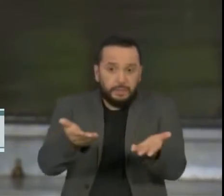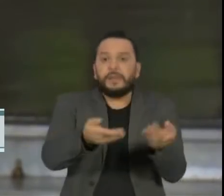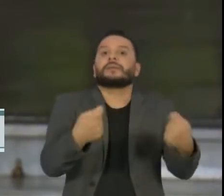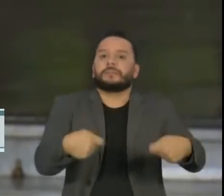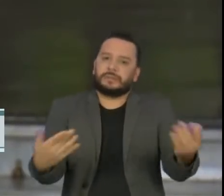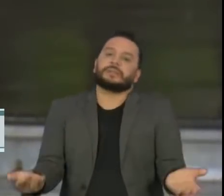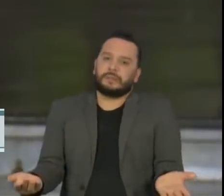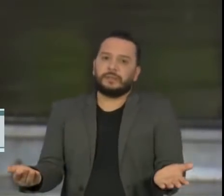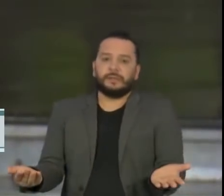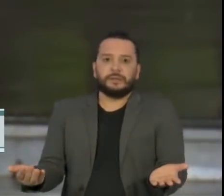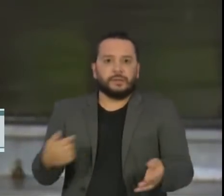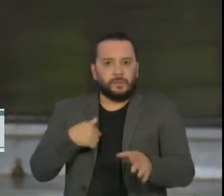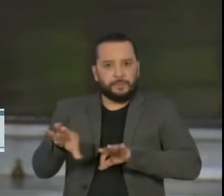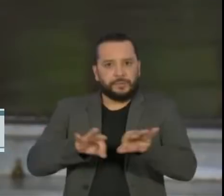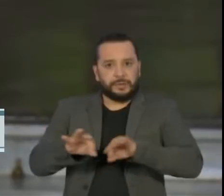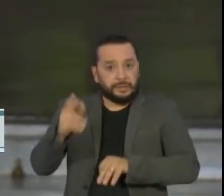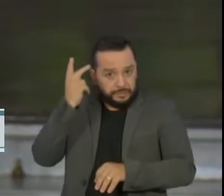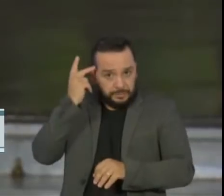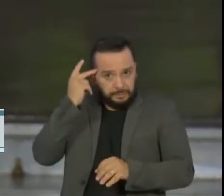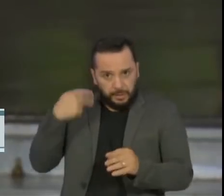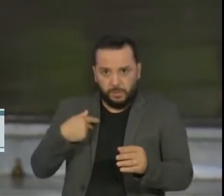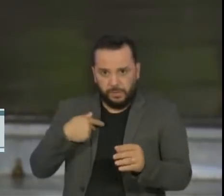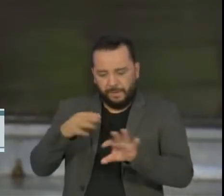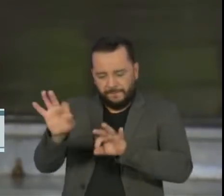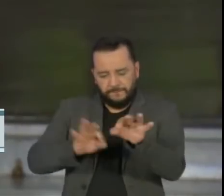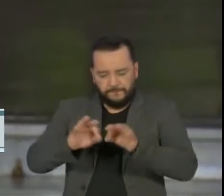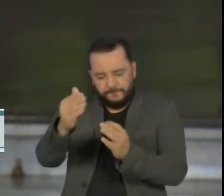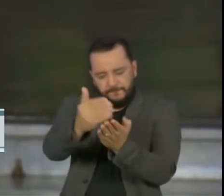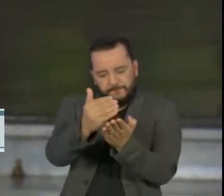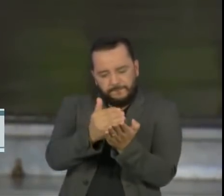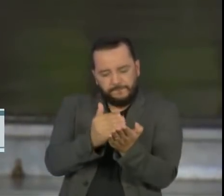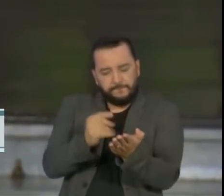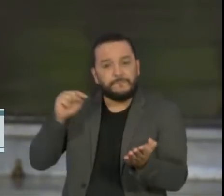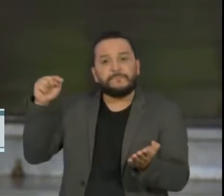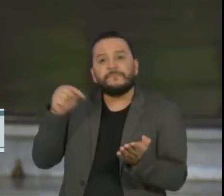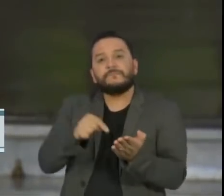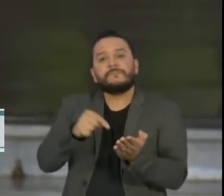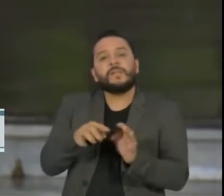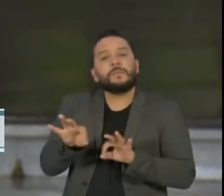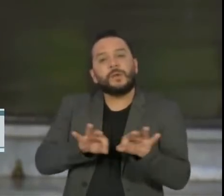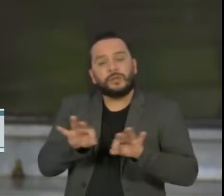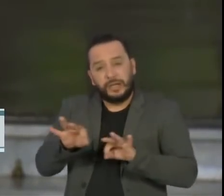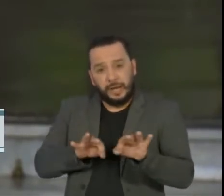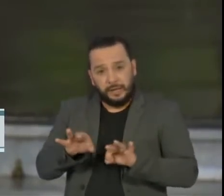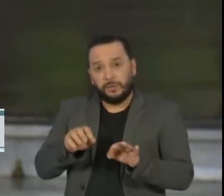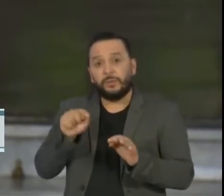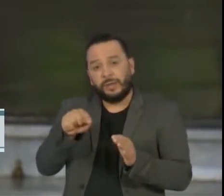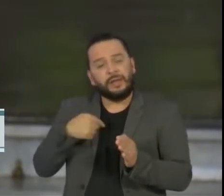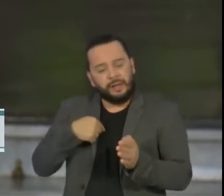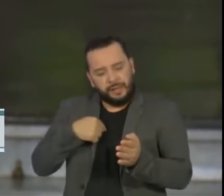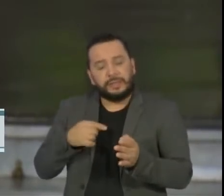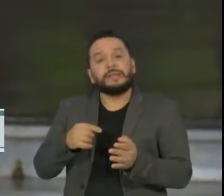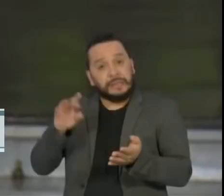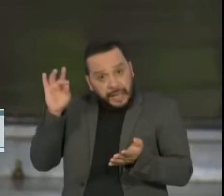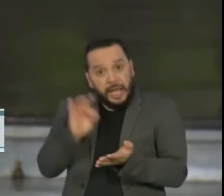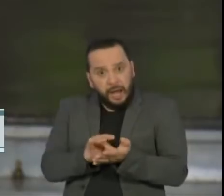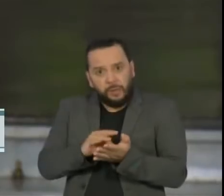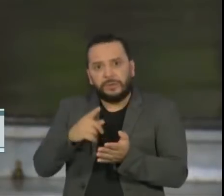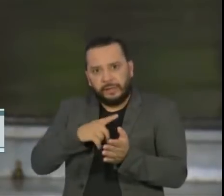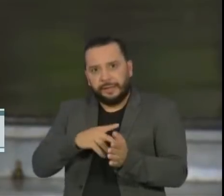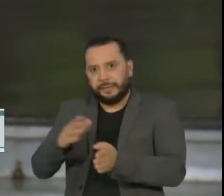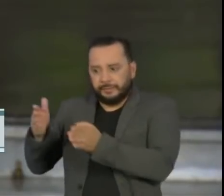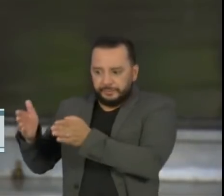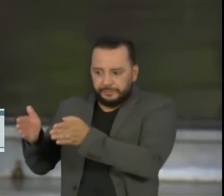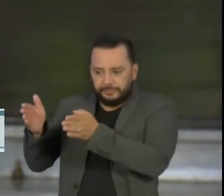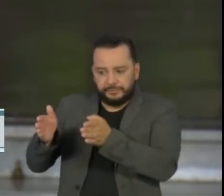usando aqui parafraseando o Pércio Arida, ele falou que esse plano é um plano, quando ele falou do plano real, ele falou que a gente tem fases,